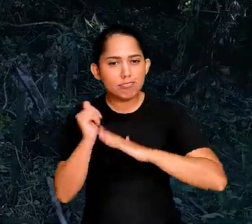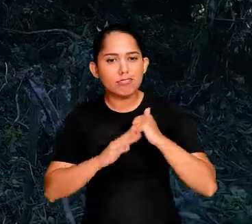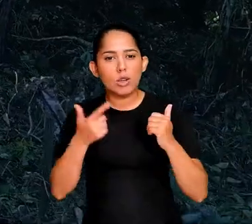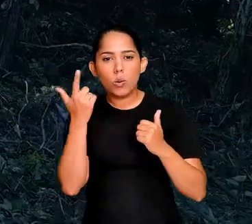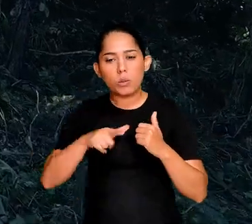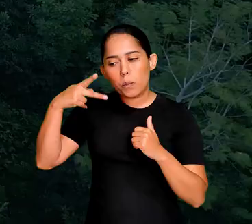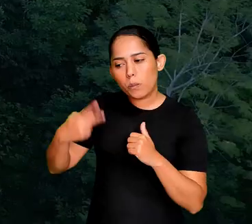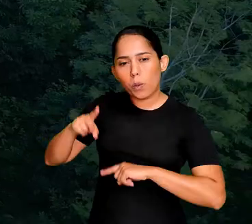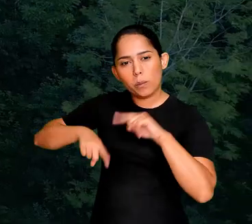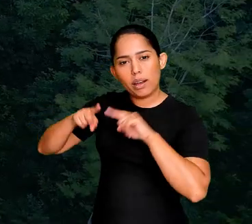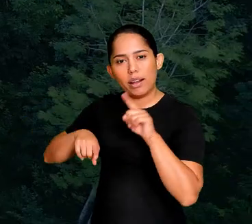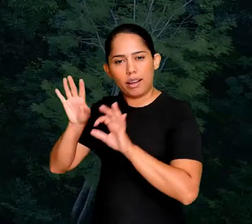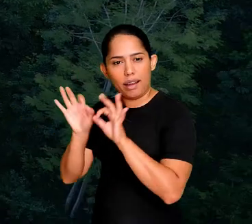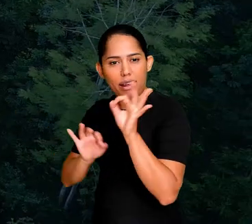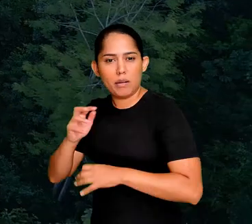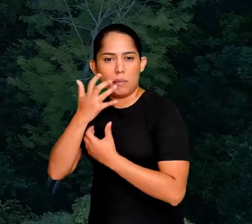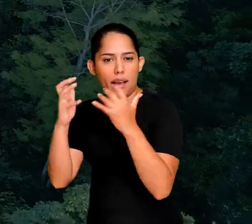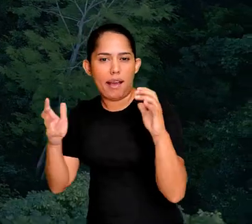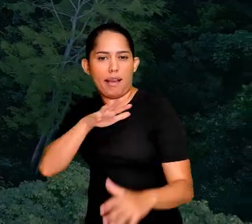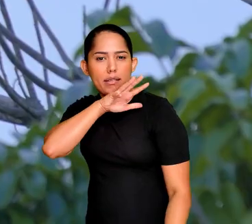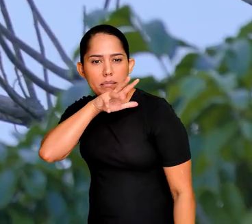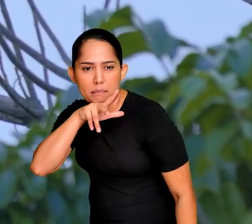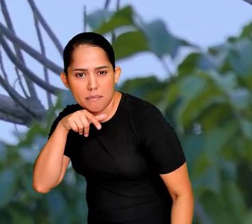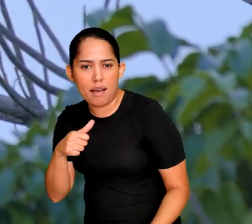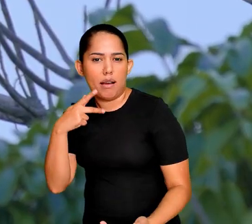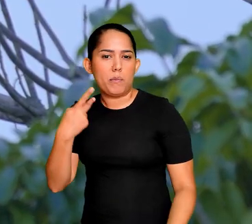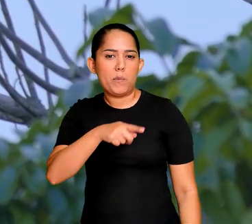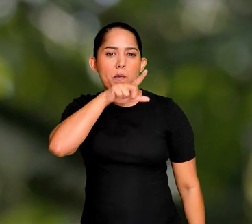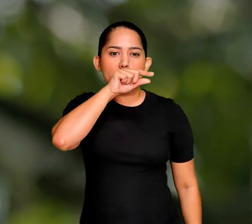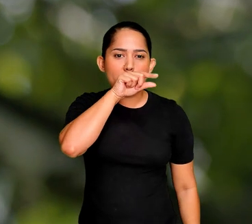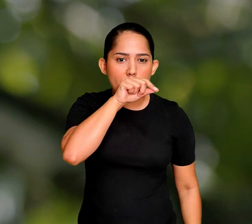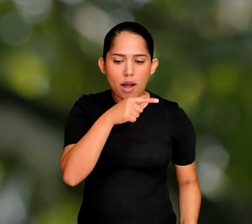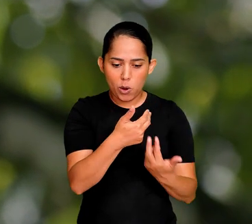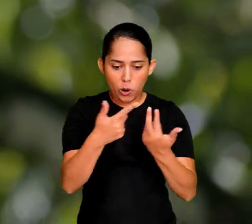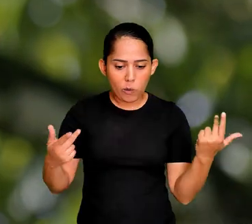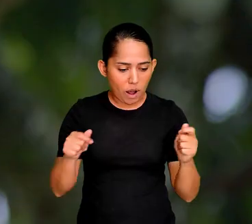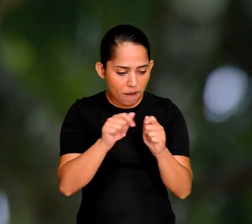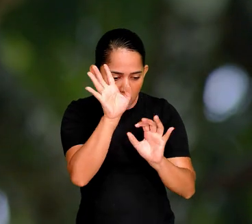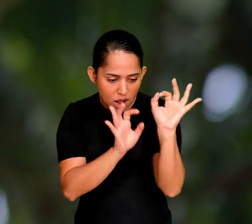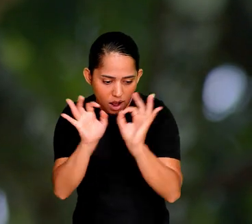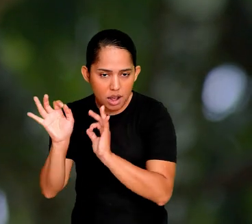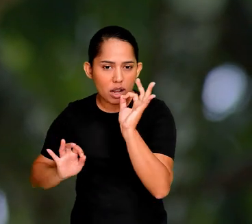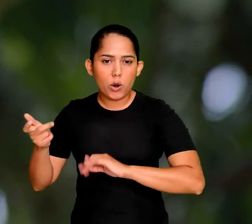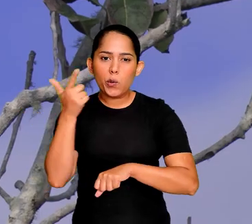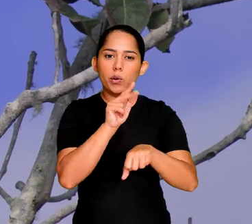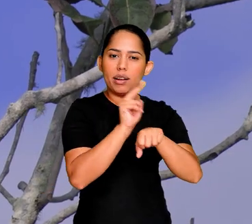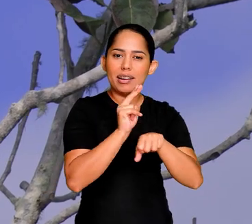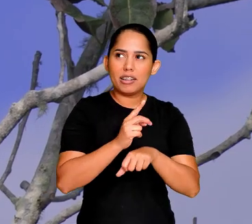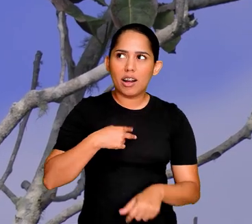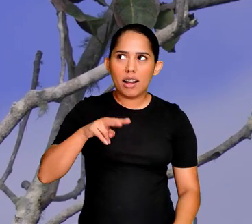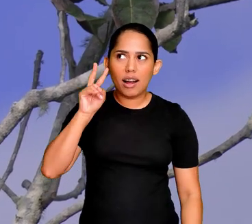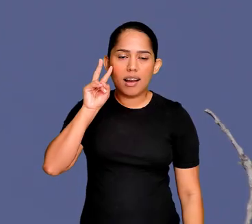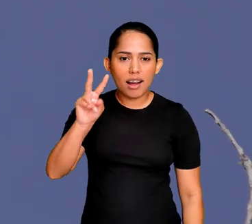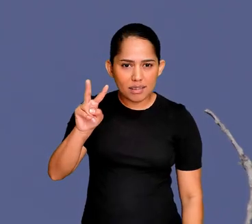próprio material que a gente tem nas nossas matas, tão rica de animais, de pássaros, como você está ouvindo aqui, a